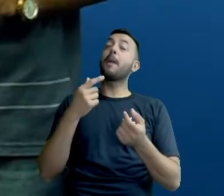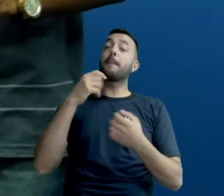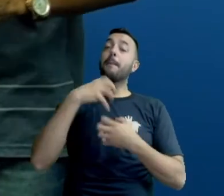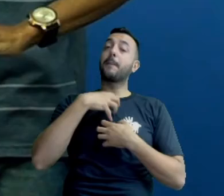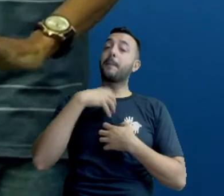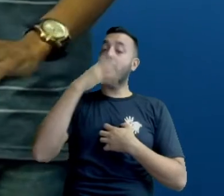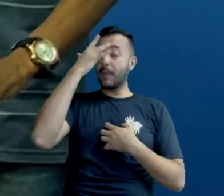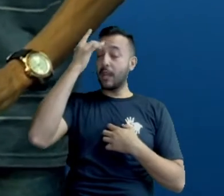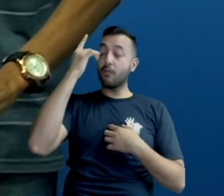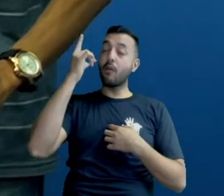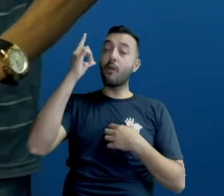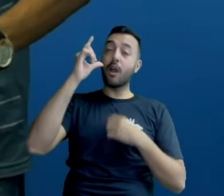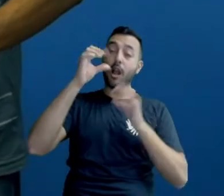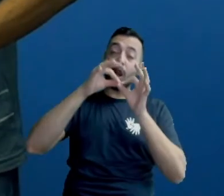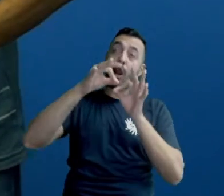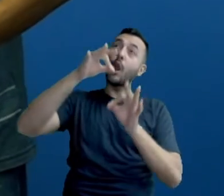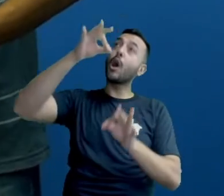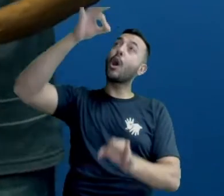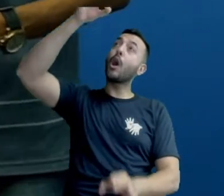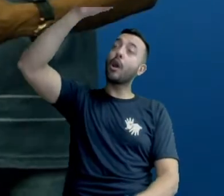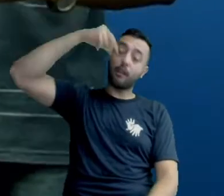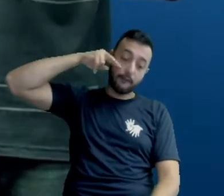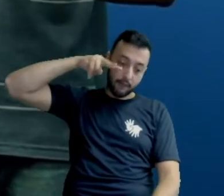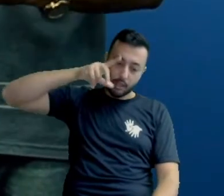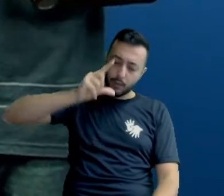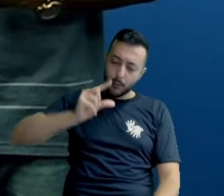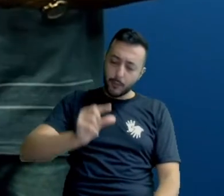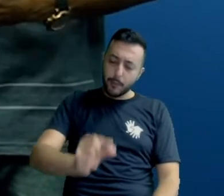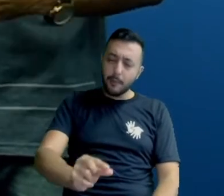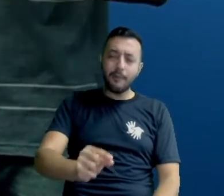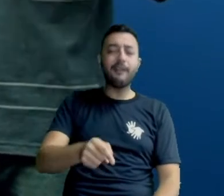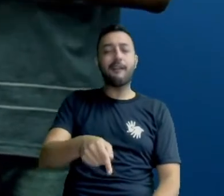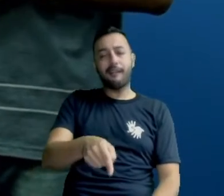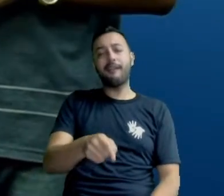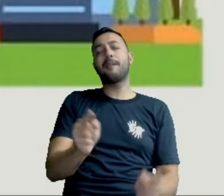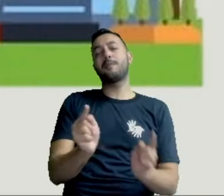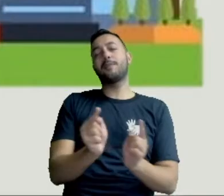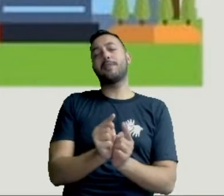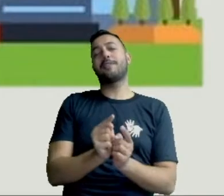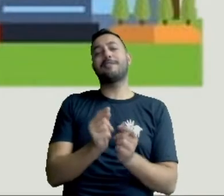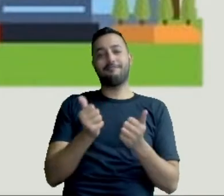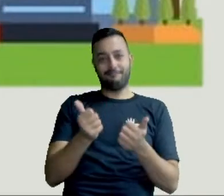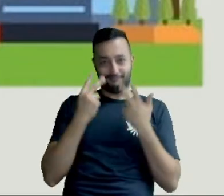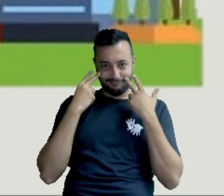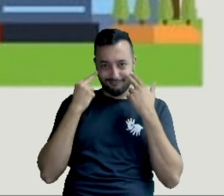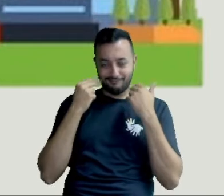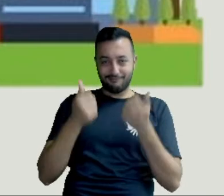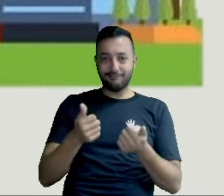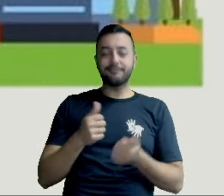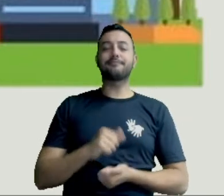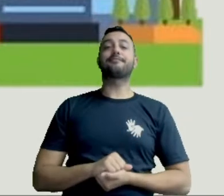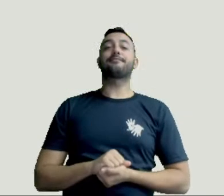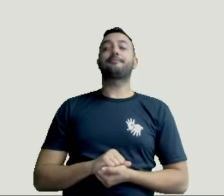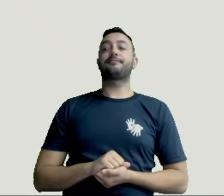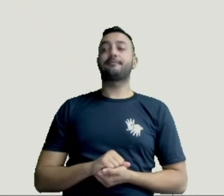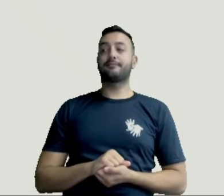Agora entenderam. Tenho certeza disso. Ok? Tranquilo até aí, gente? Continuando aqui.